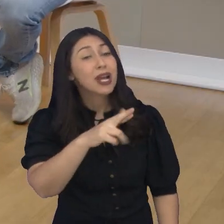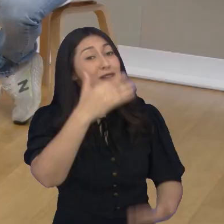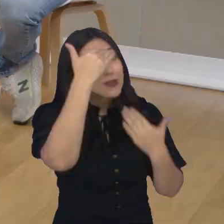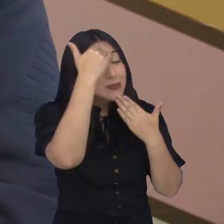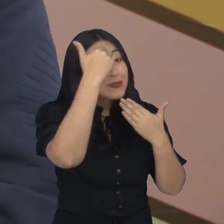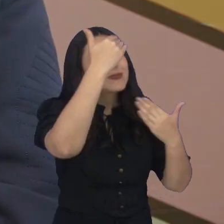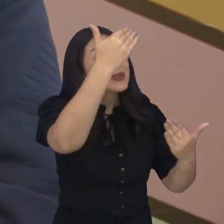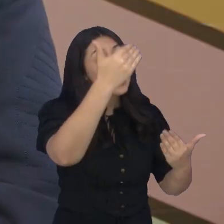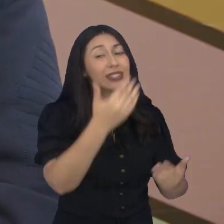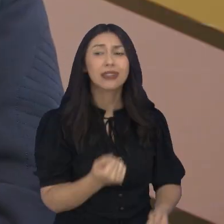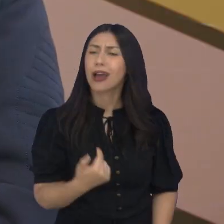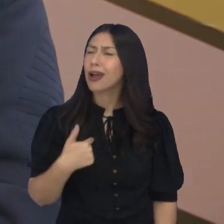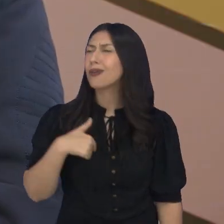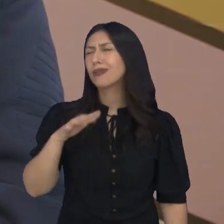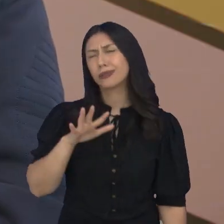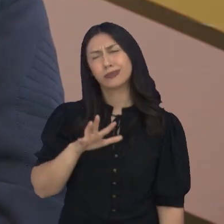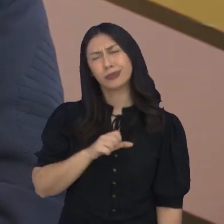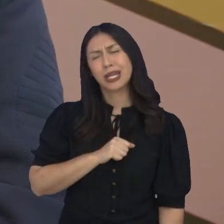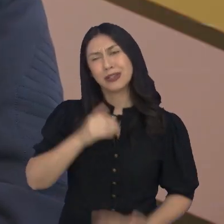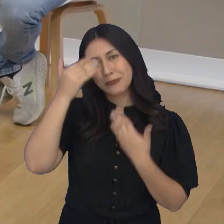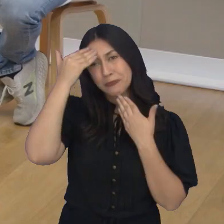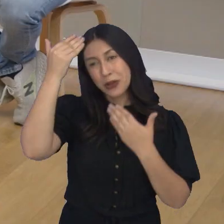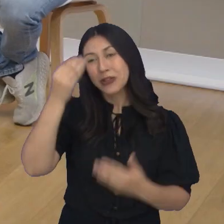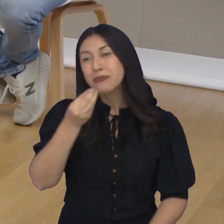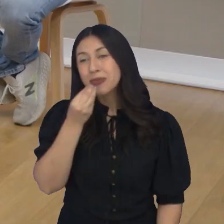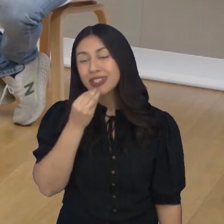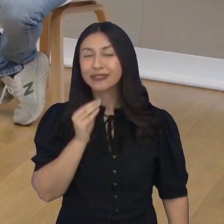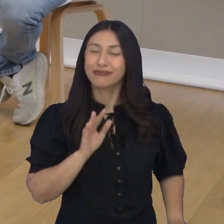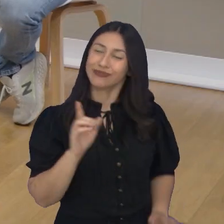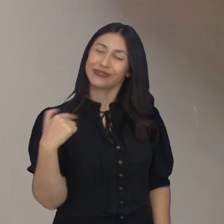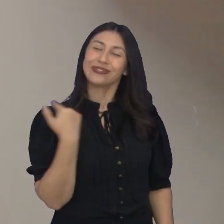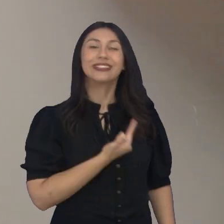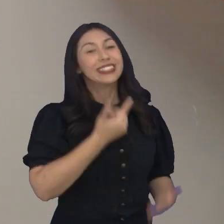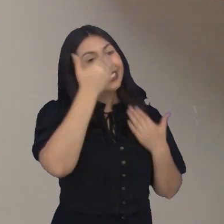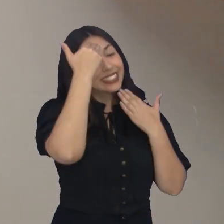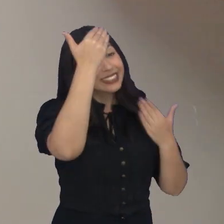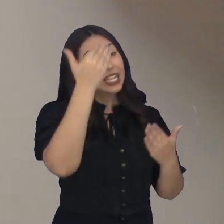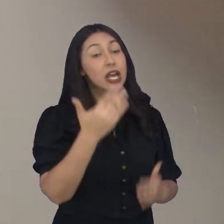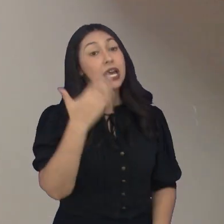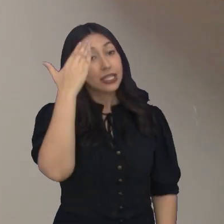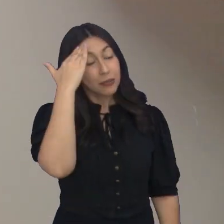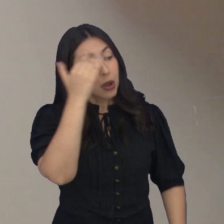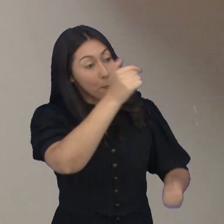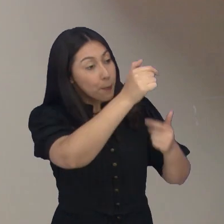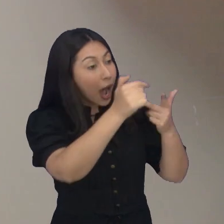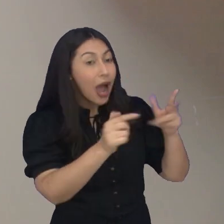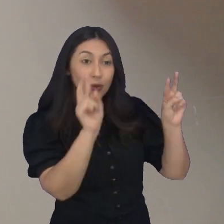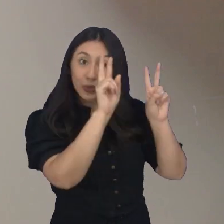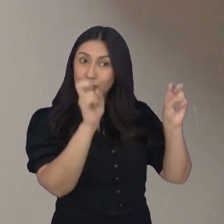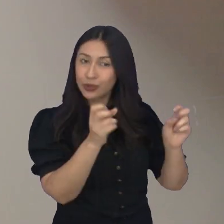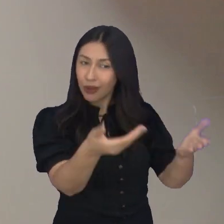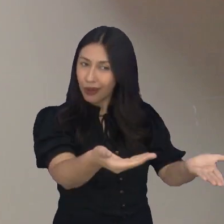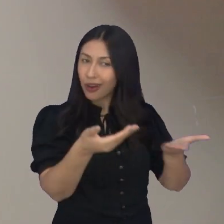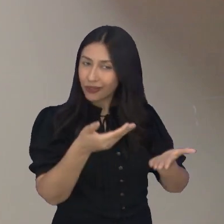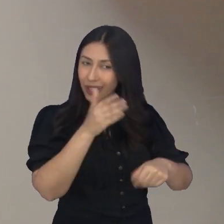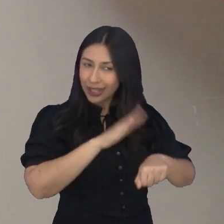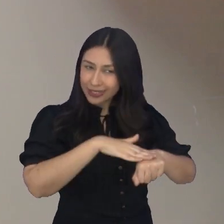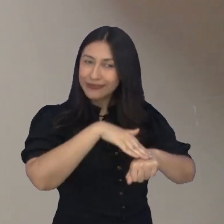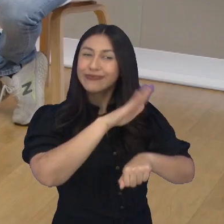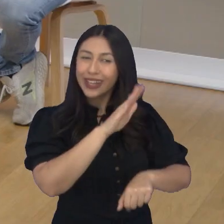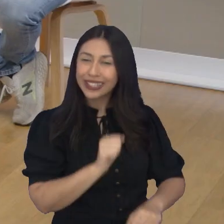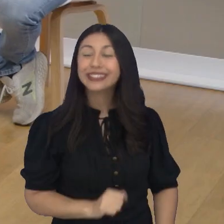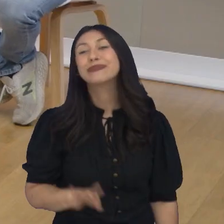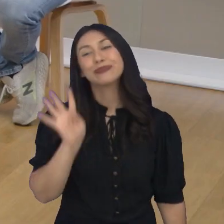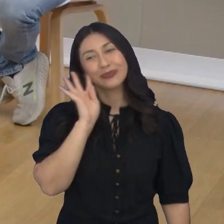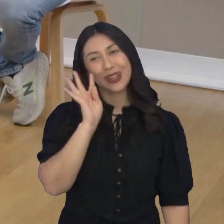participação. Obrigado, adorei, obrigado pela oportunidade. Opa, nós que agradecemos e sabemos que tem outros assuntos que a gente vai te convidar outras vezes para participar aqui com a gente.